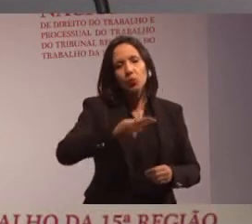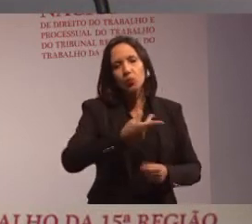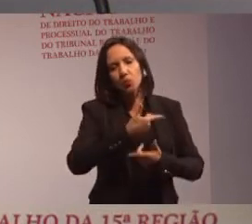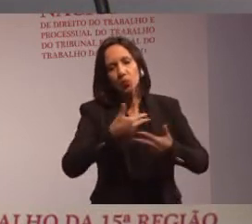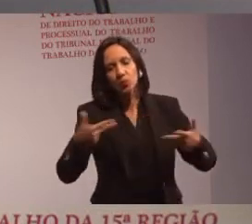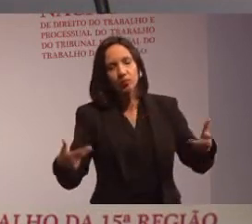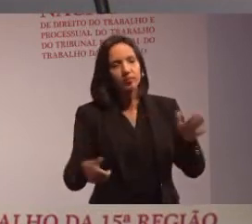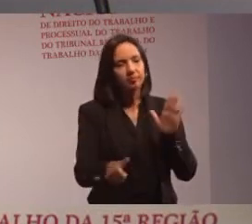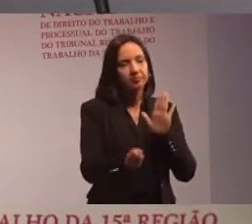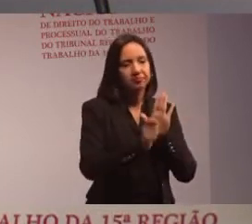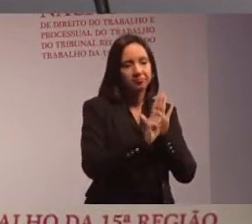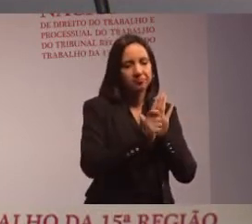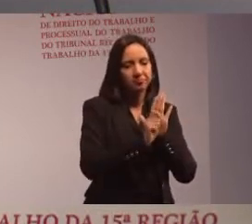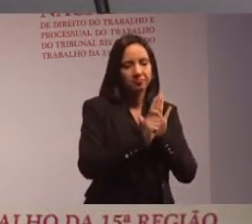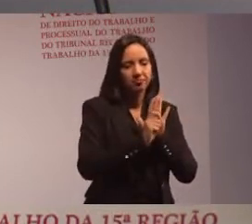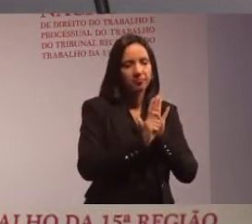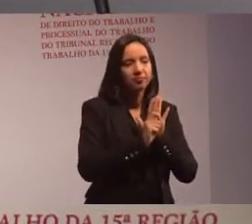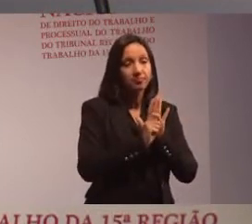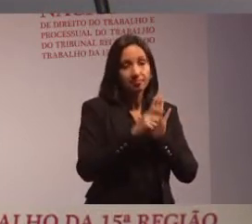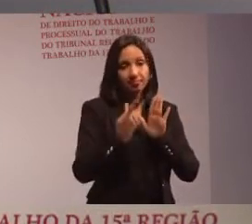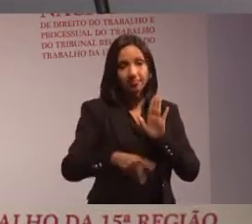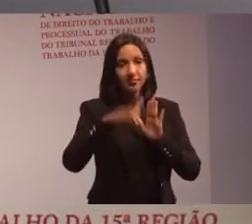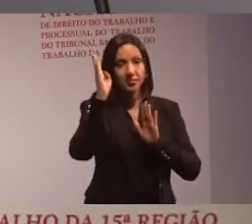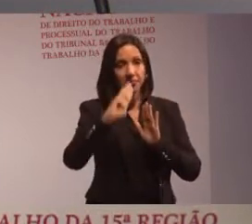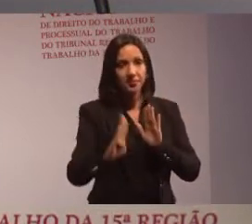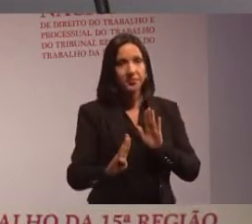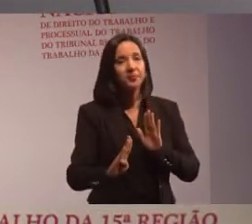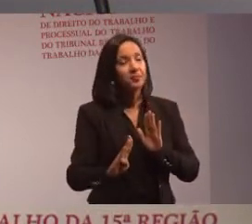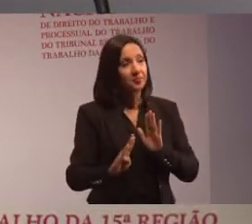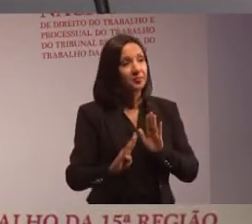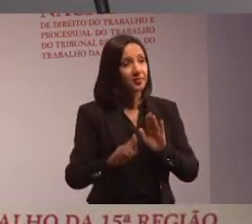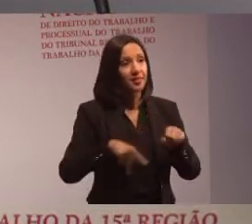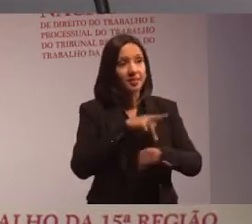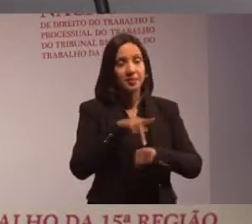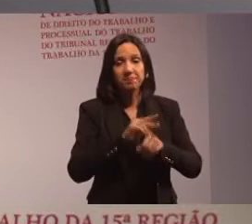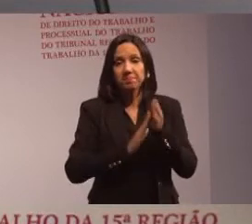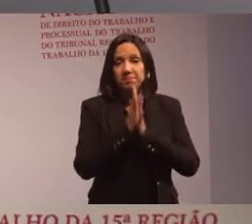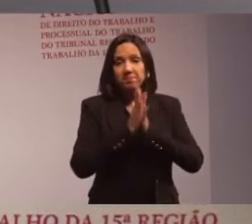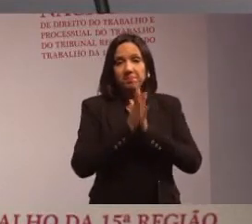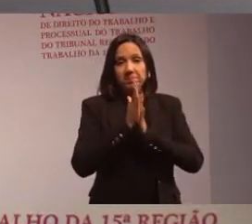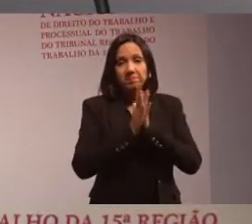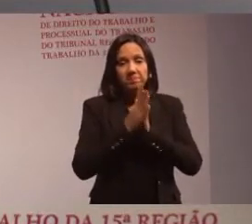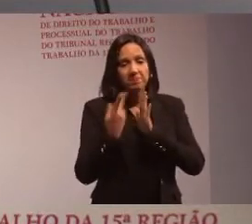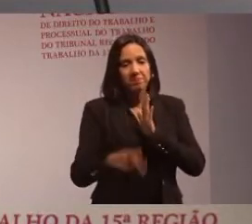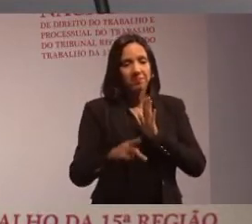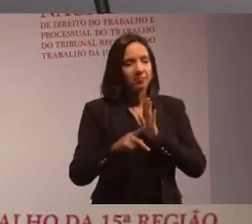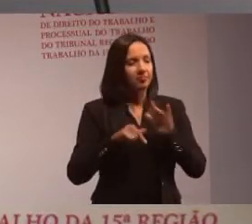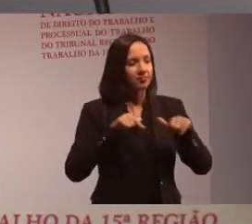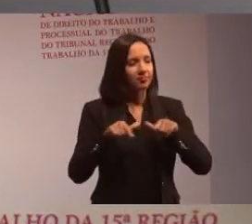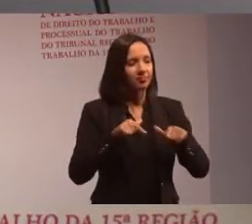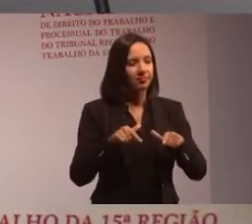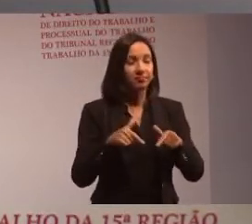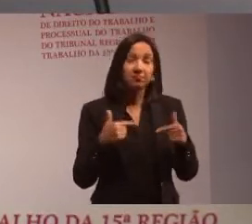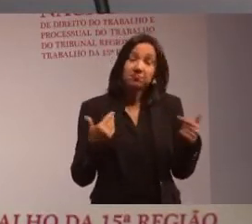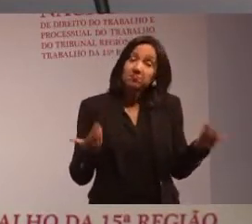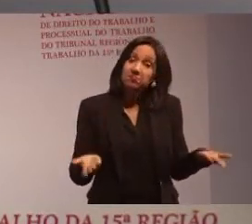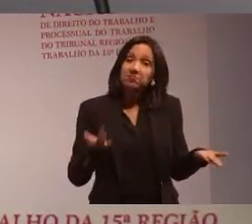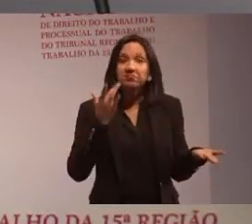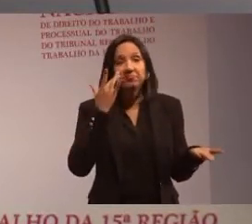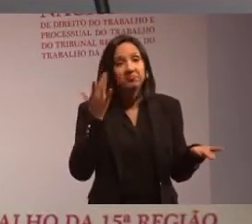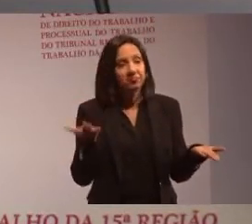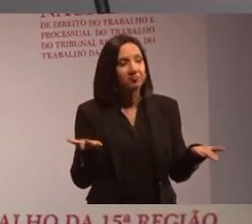que o Brasil, de fato, é um país que está se tornando um país muito ansioso. Ah, mas essa ansiedade é do trabalho ou não é? Aí, gente, não sei. É o